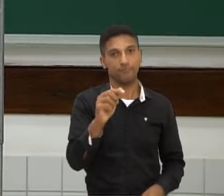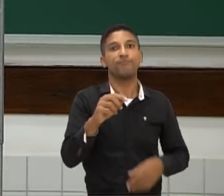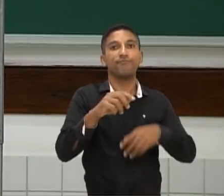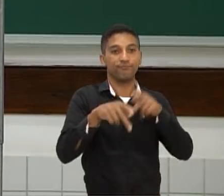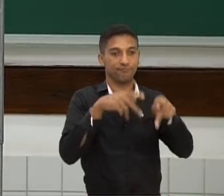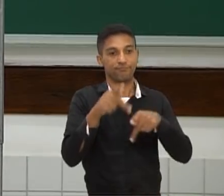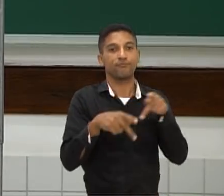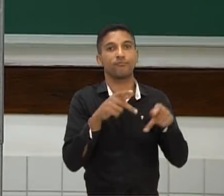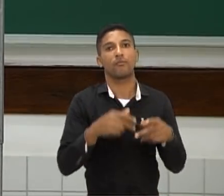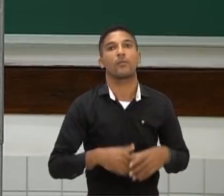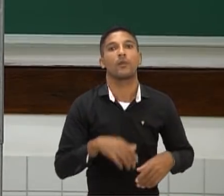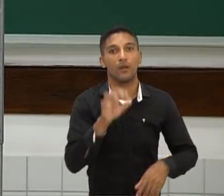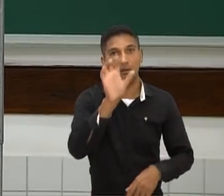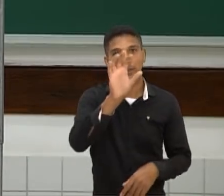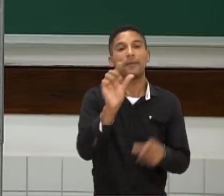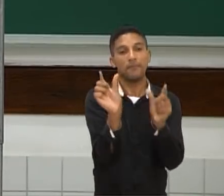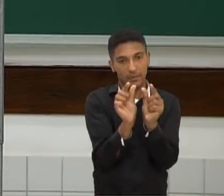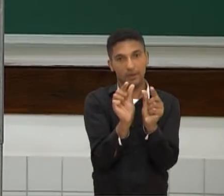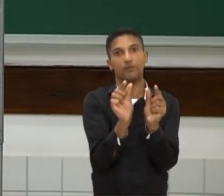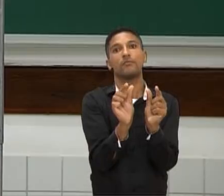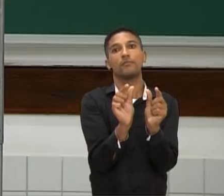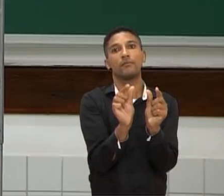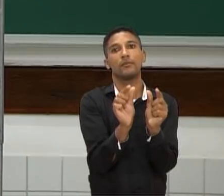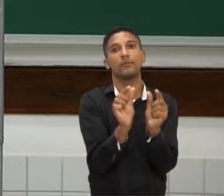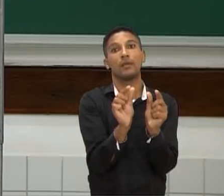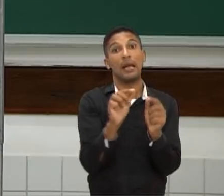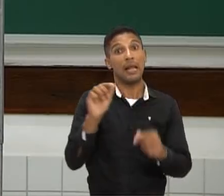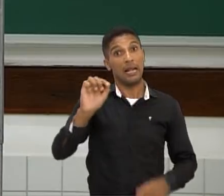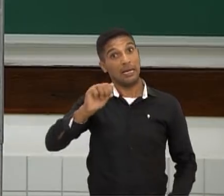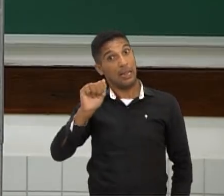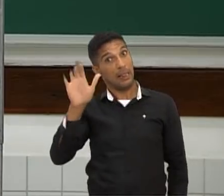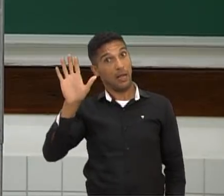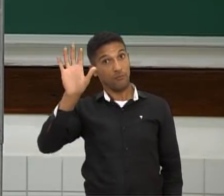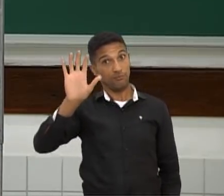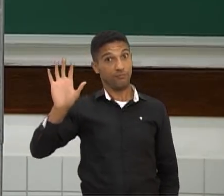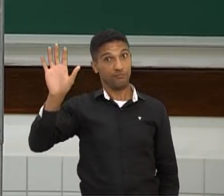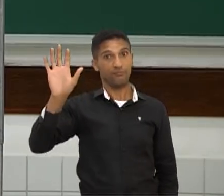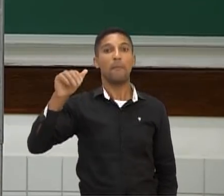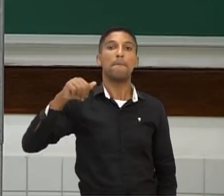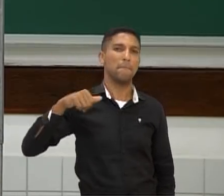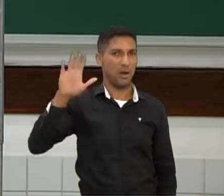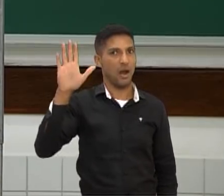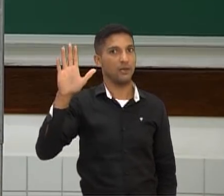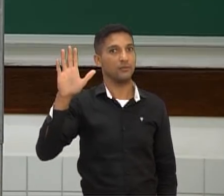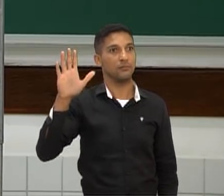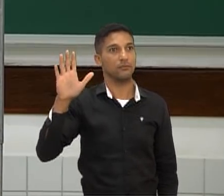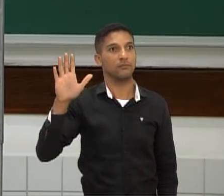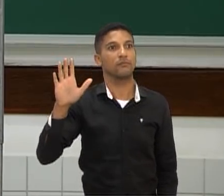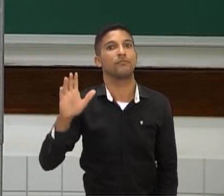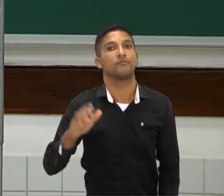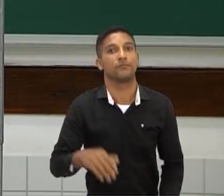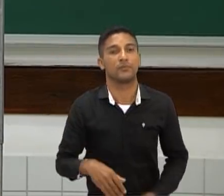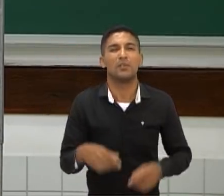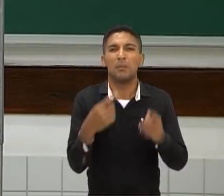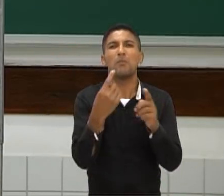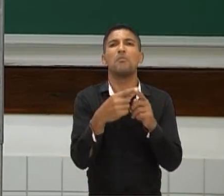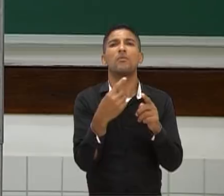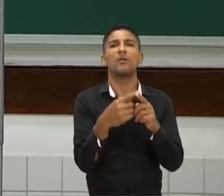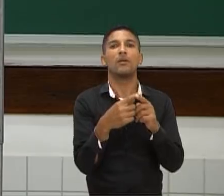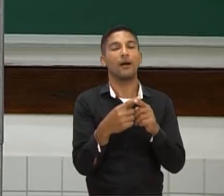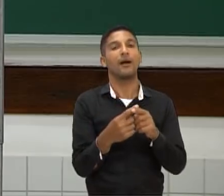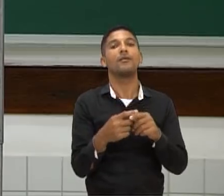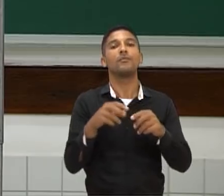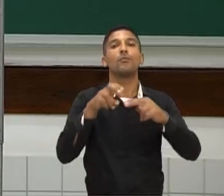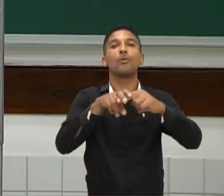isso que essas áreas têm menos concentração de pessoas. Lembrem do que? O relevo.